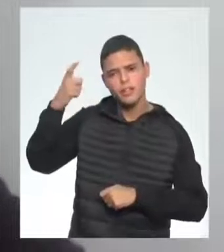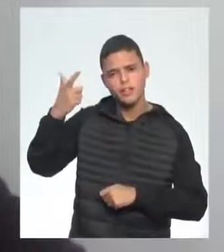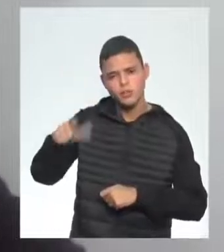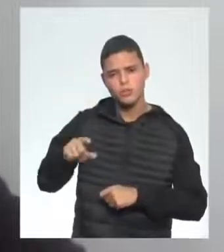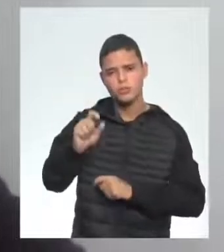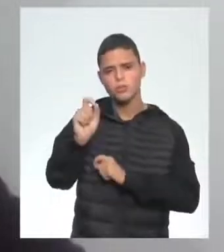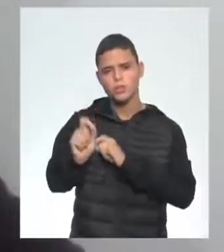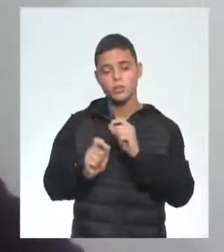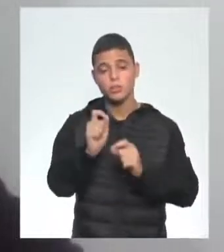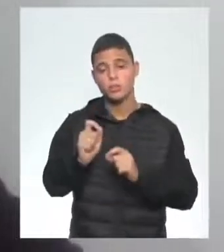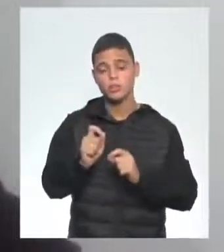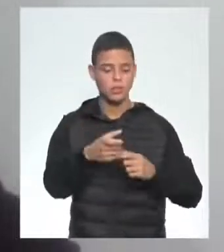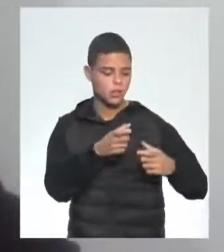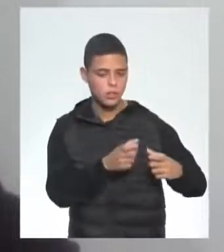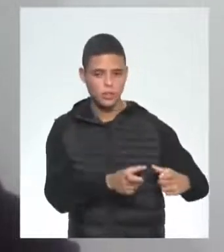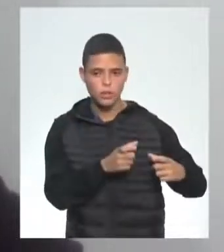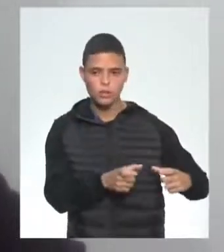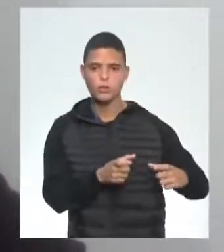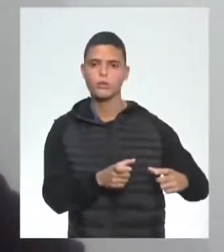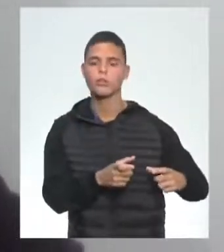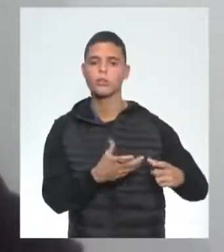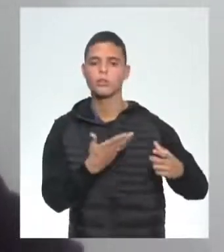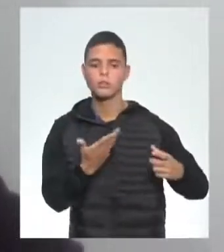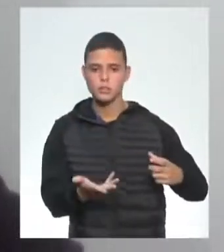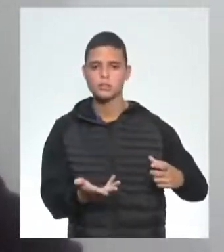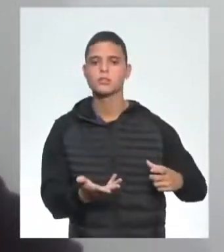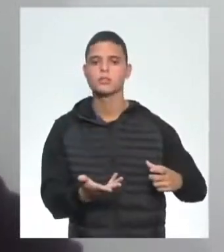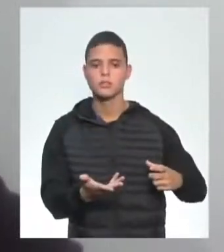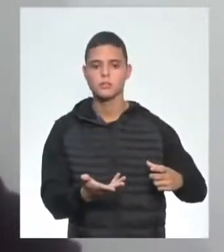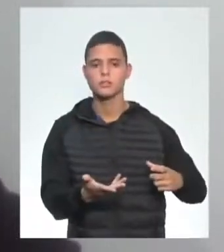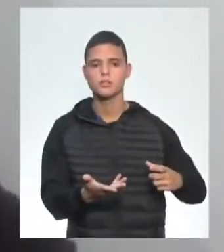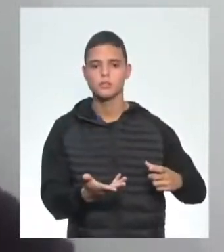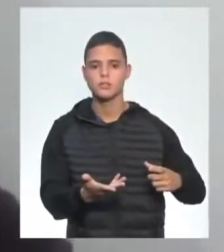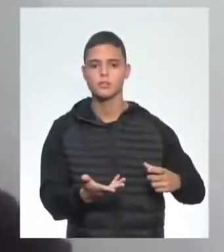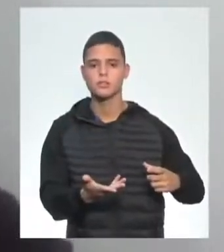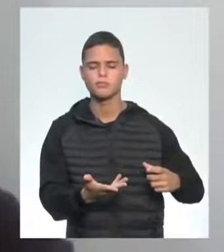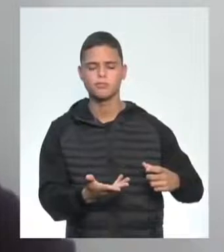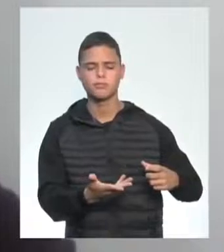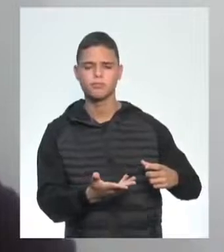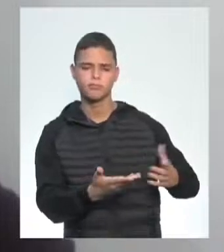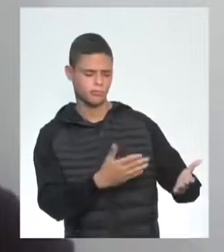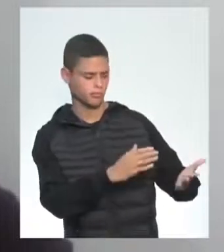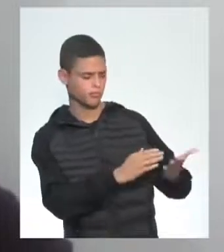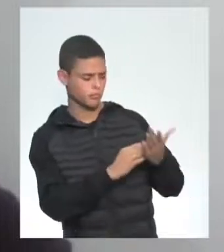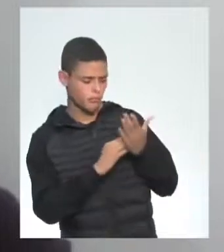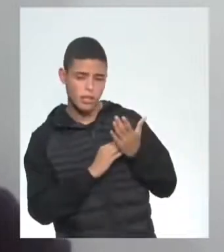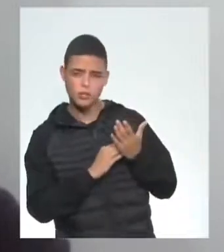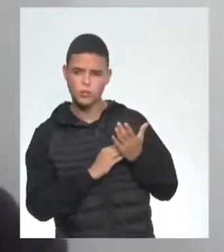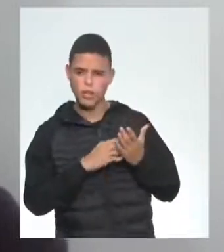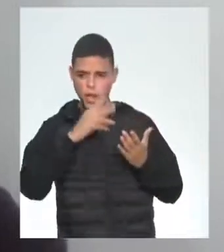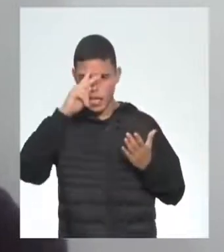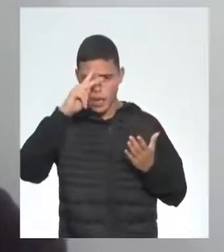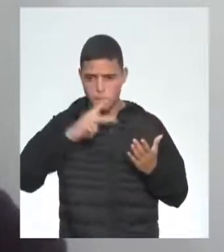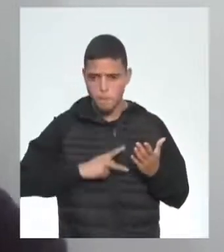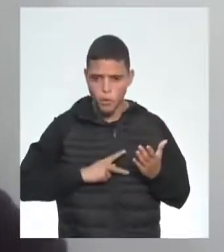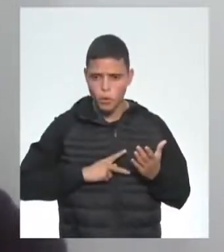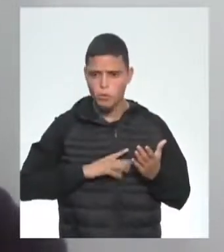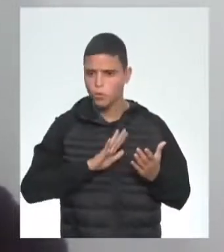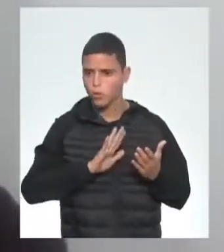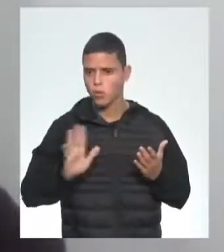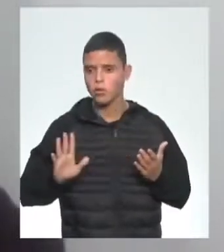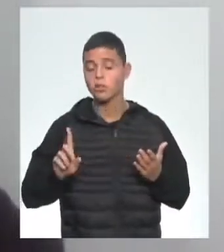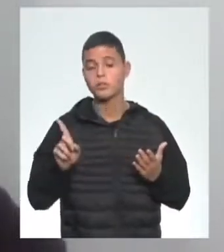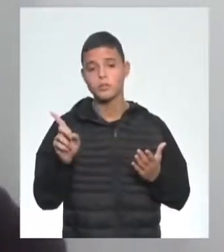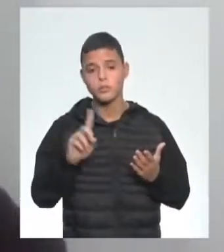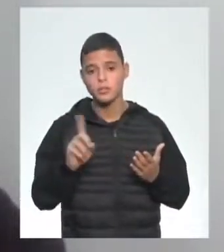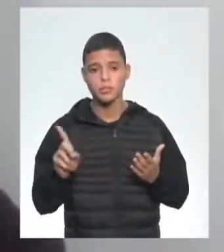de os espaços nos constituírem, eles não nos definem, né? Então, eu ia perguntar se vocês concordam de fato com isso.